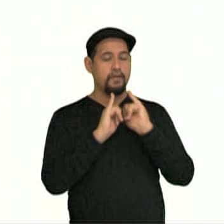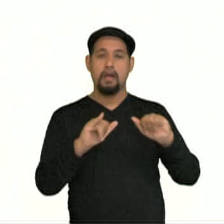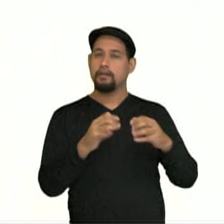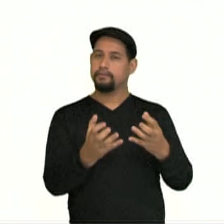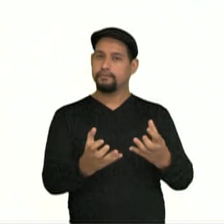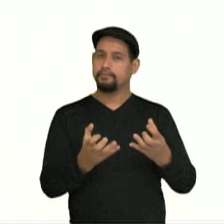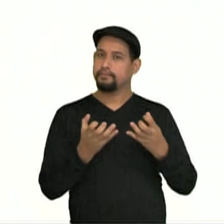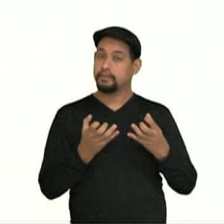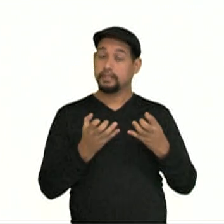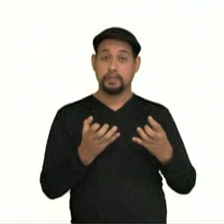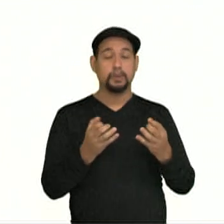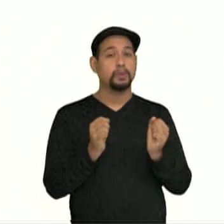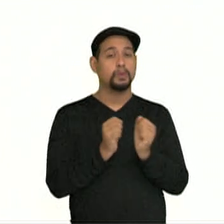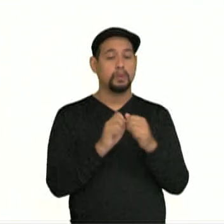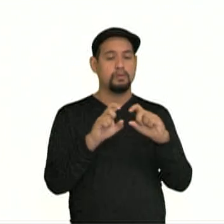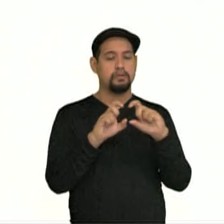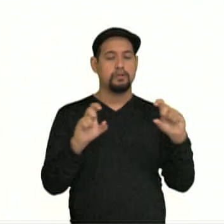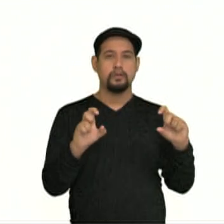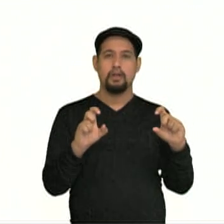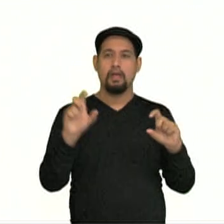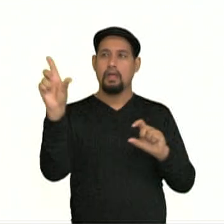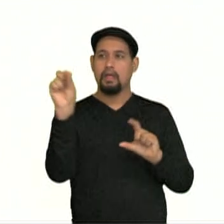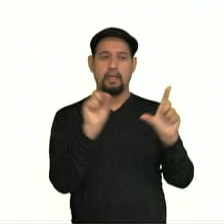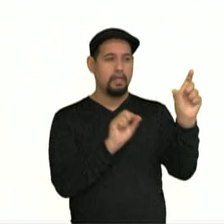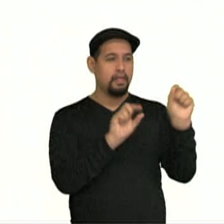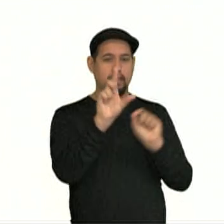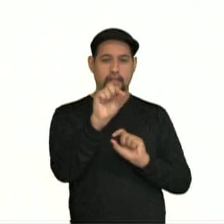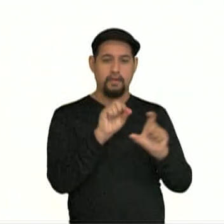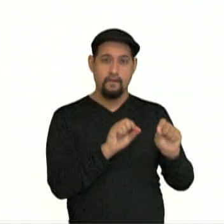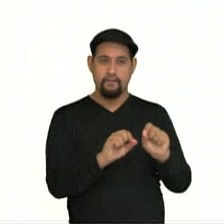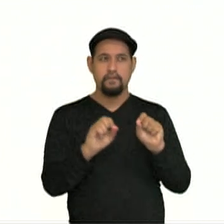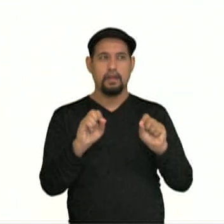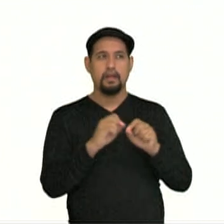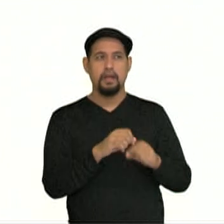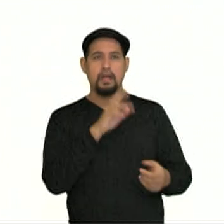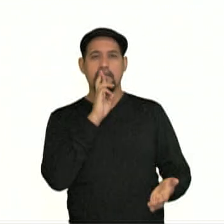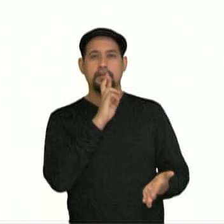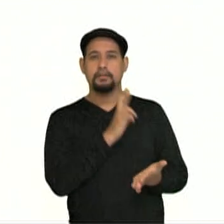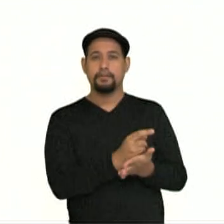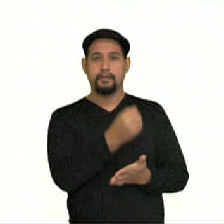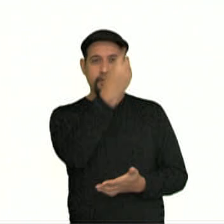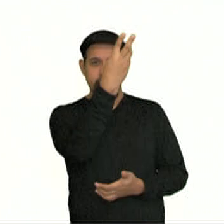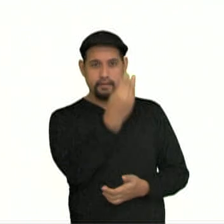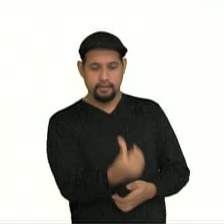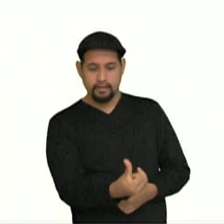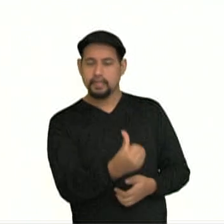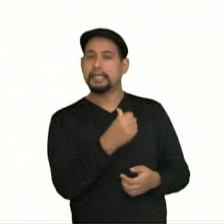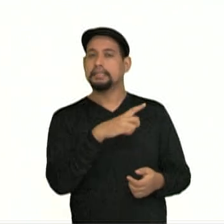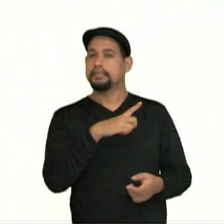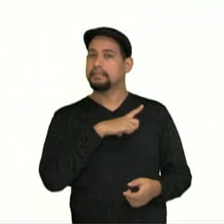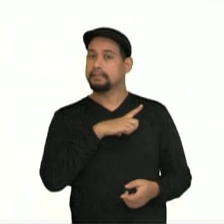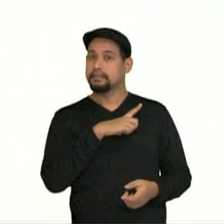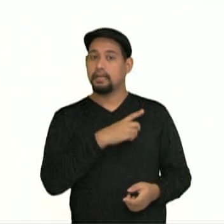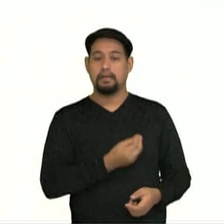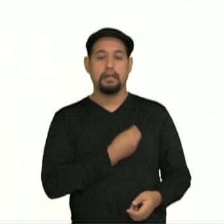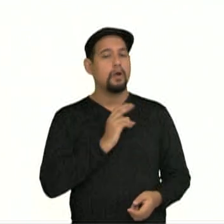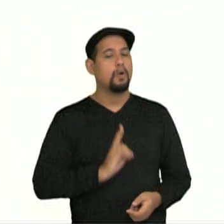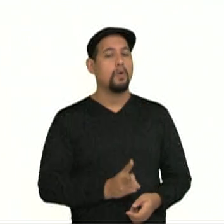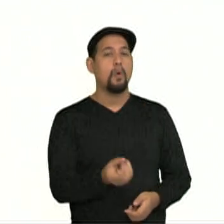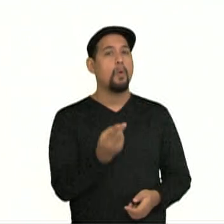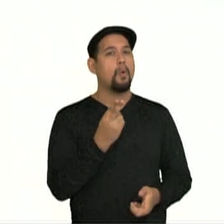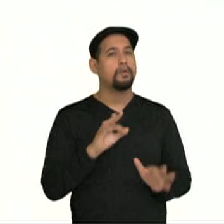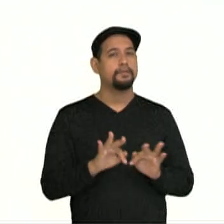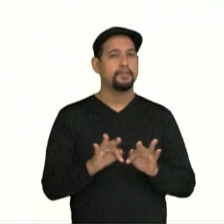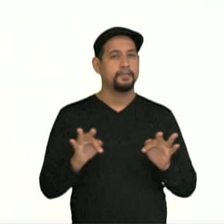quero que vocês, através do parágrafo, coletem tais informações e verifiquem se as frases estão no presente contínuo ou